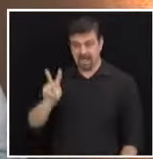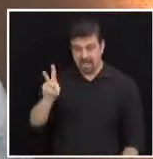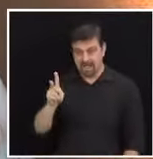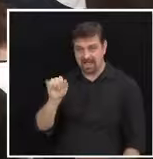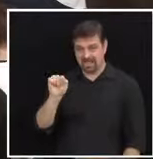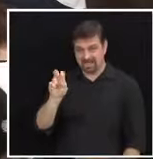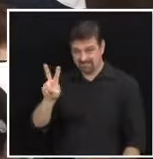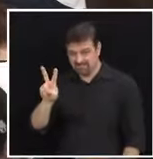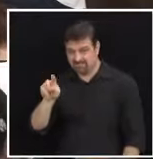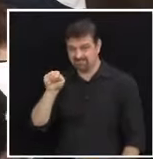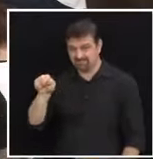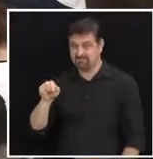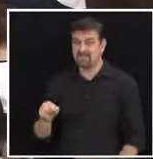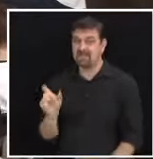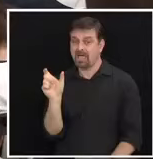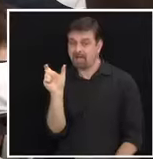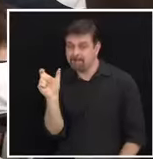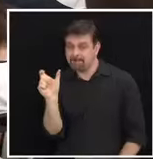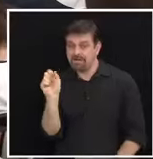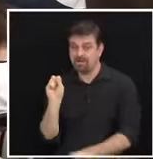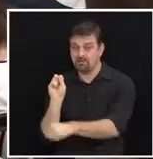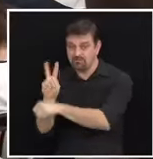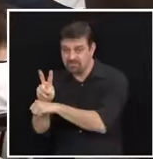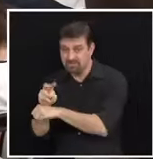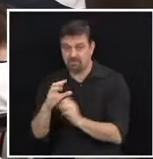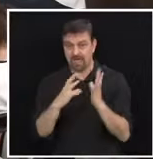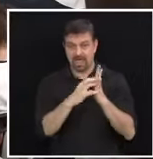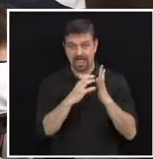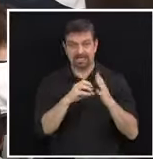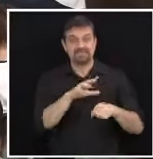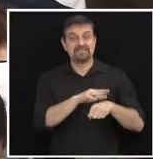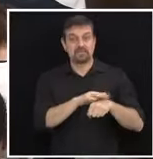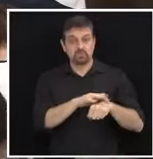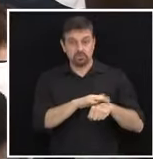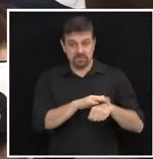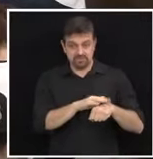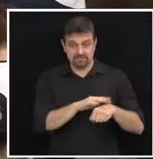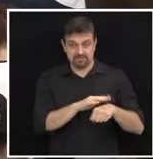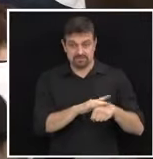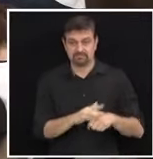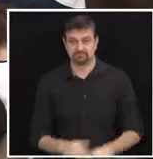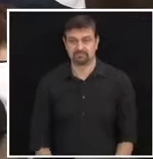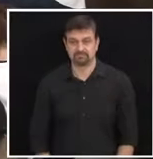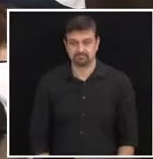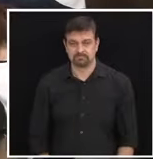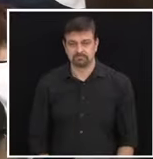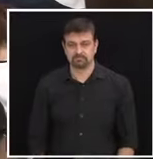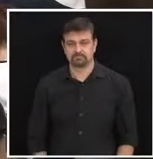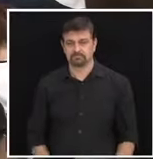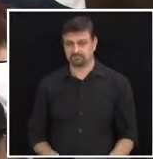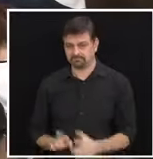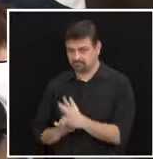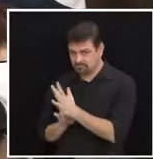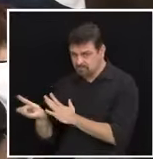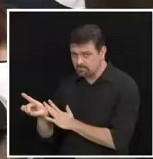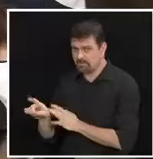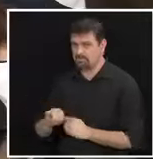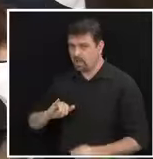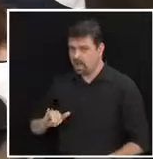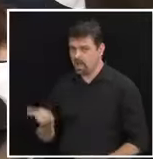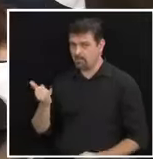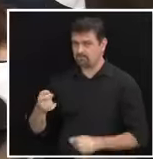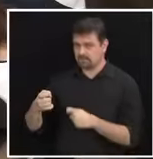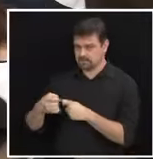HIV leva os indivíduos ao desenvolvimento da doença AIDS. E, doutor, aproveitando